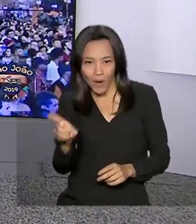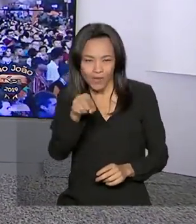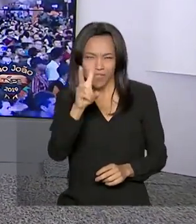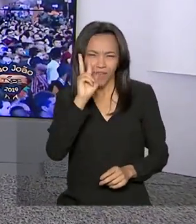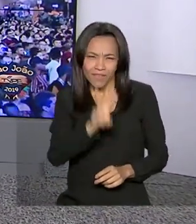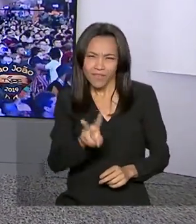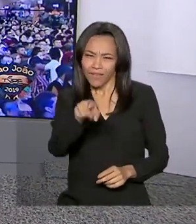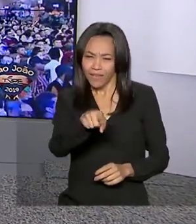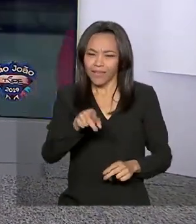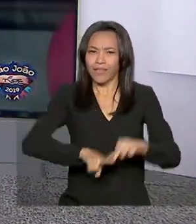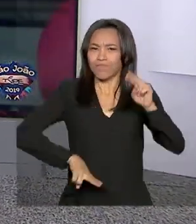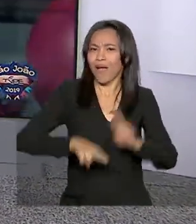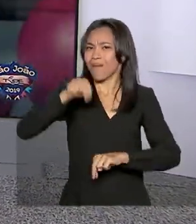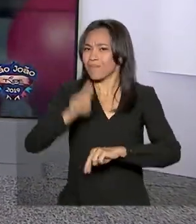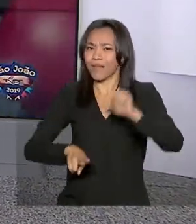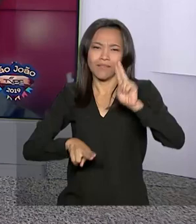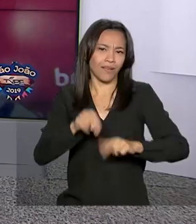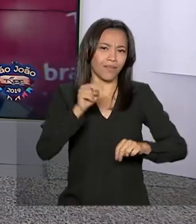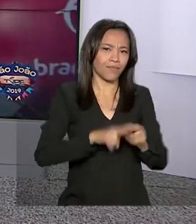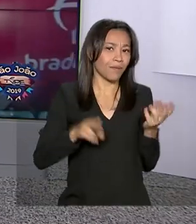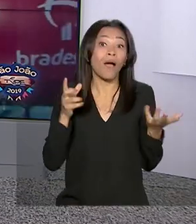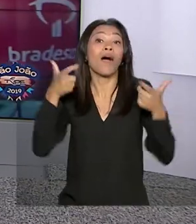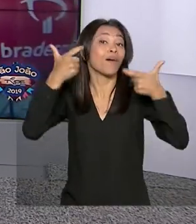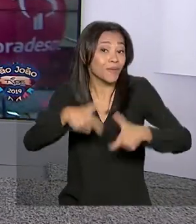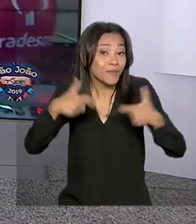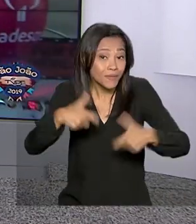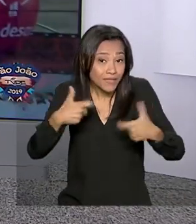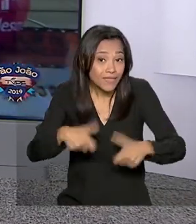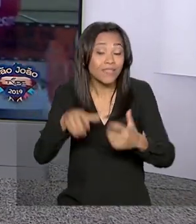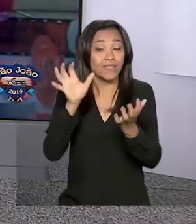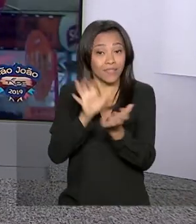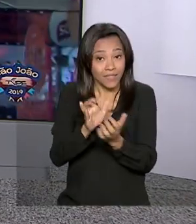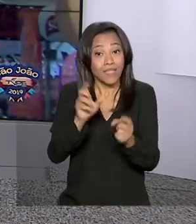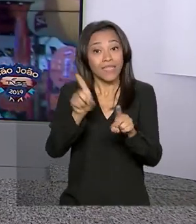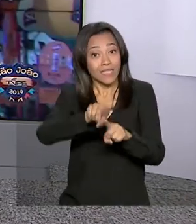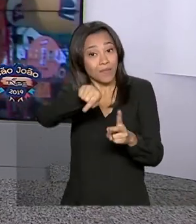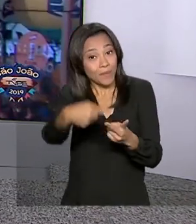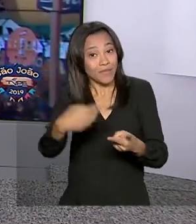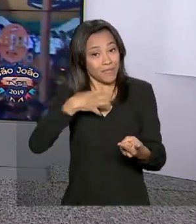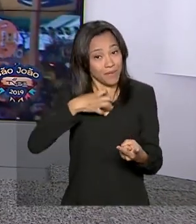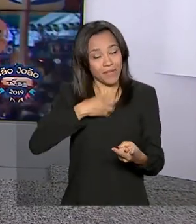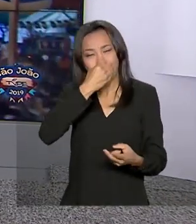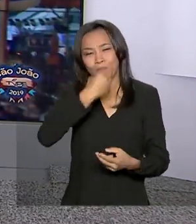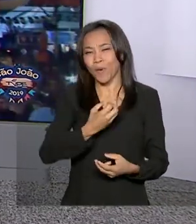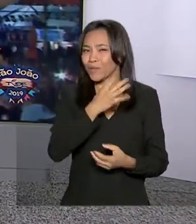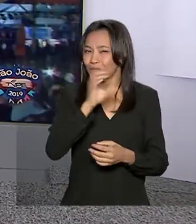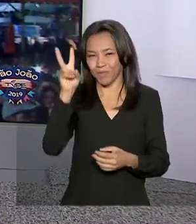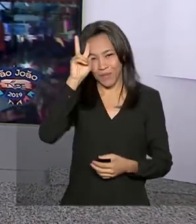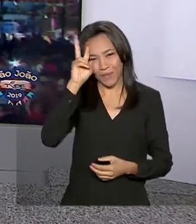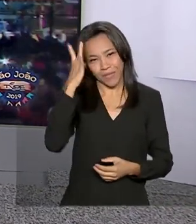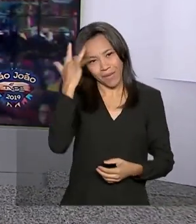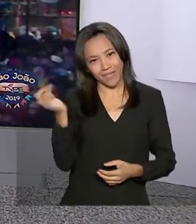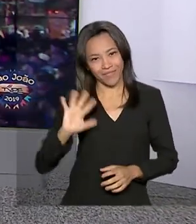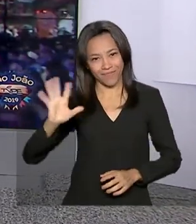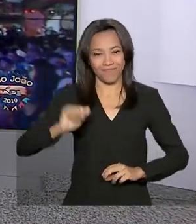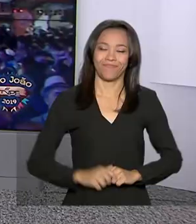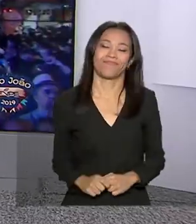imagens das festas juninas em pernambuco e bahia boa segunda até amanhã tal